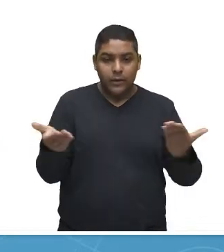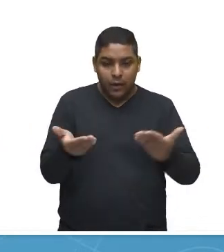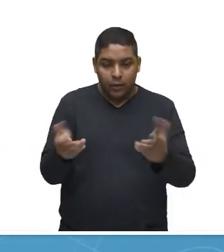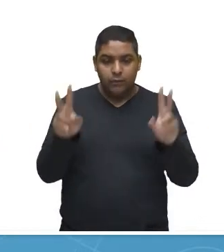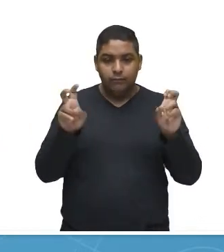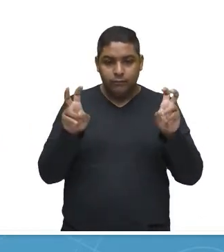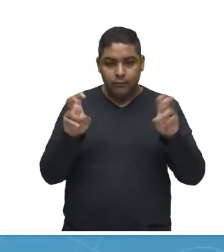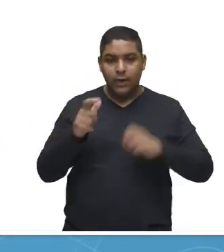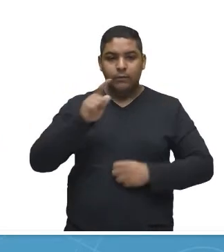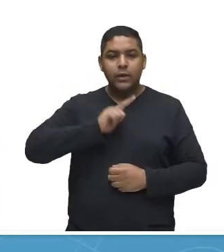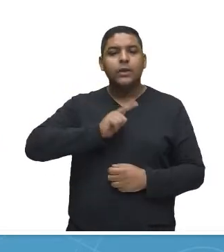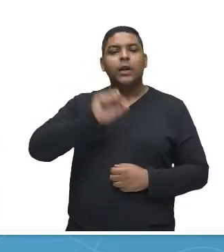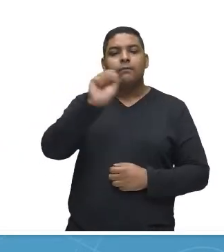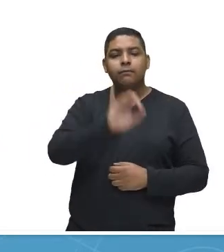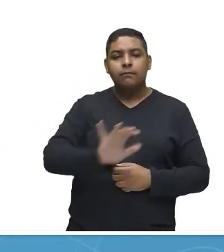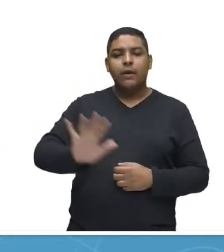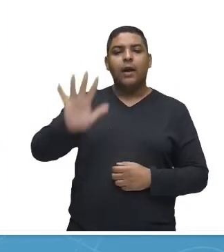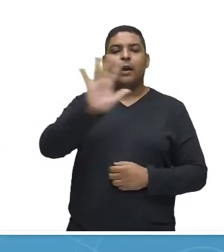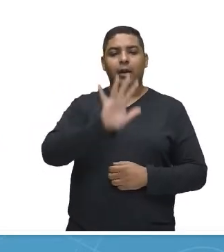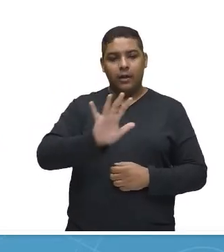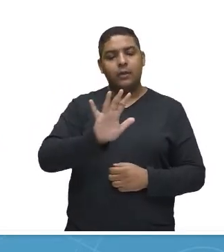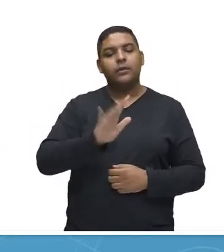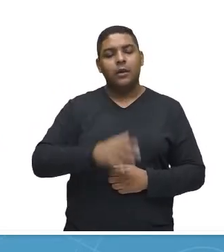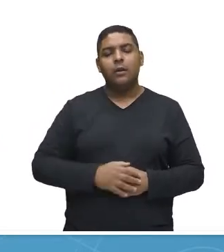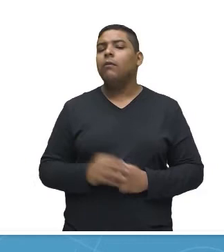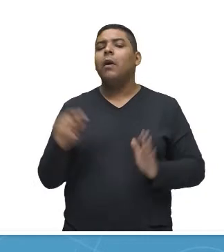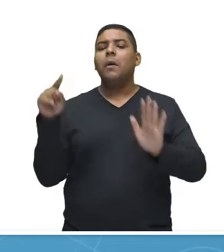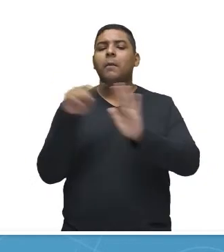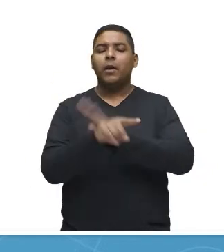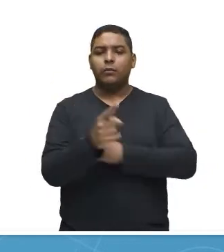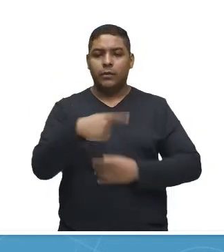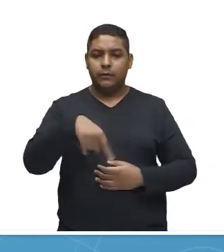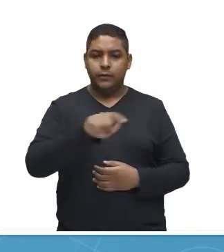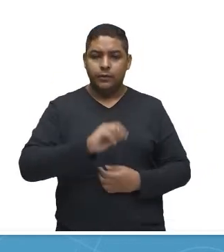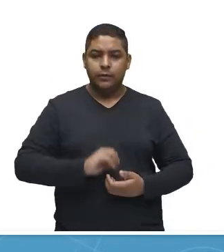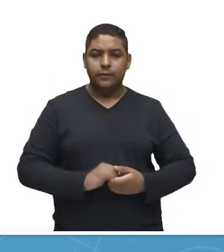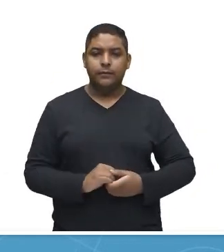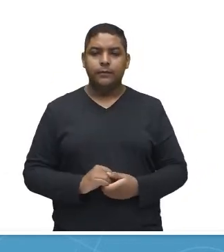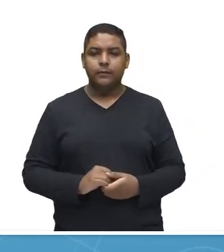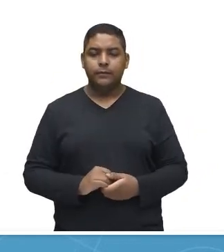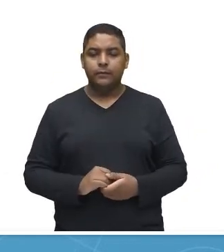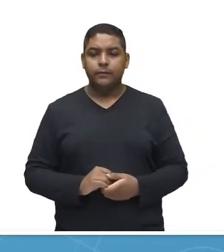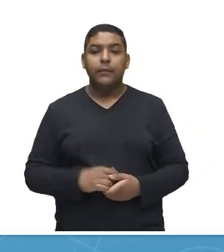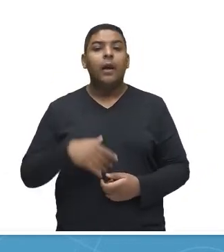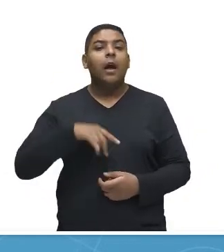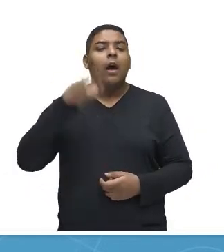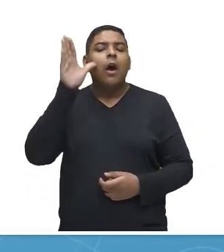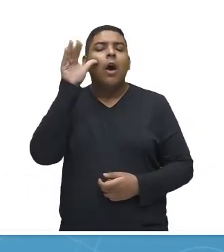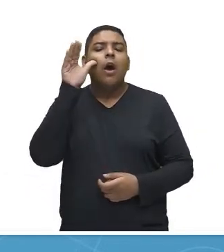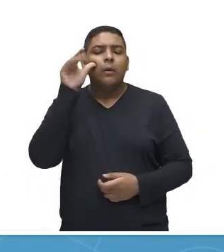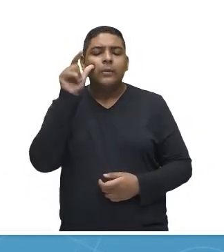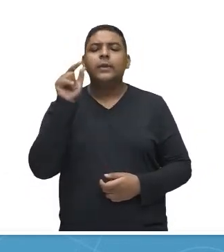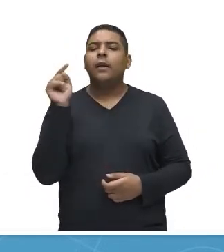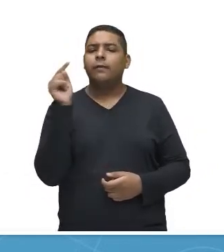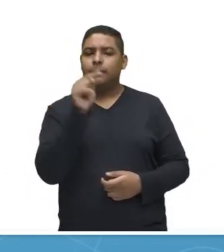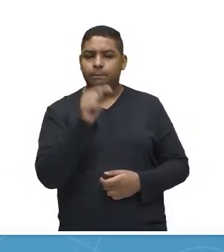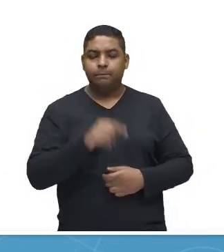tenho uma imagem e vou já fazer uma pergunta a vocês. Então, olha só, observem essa imagem que está aí